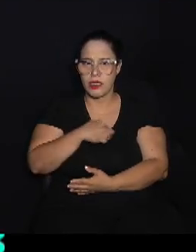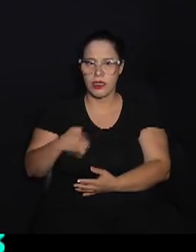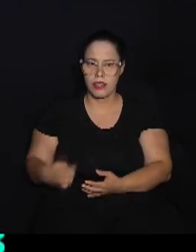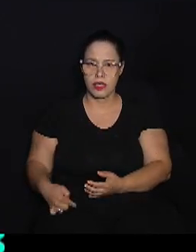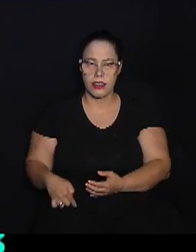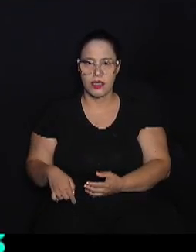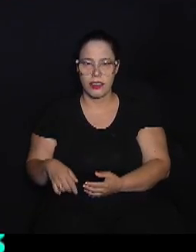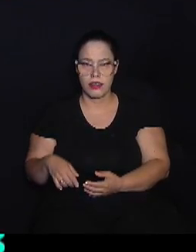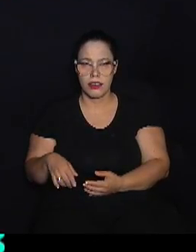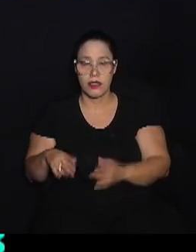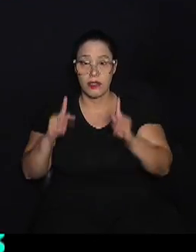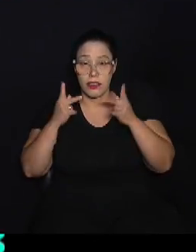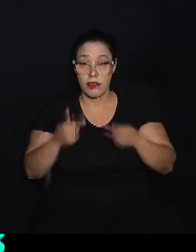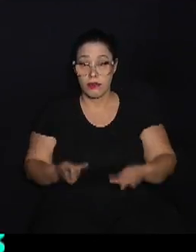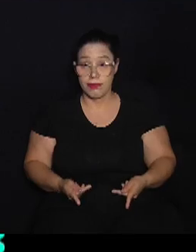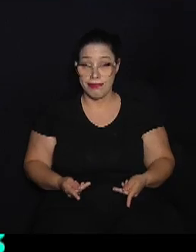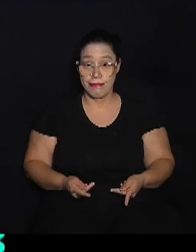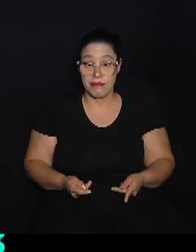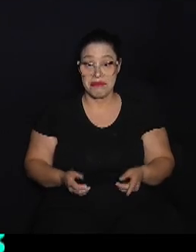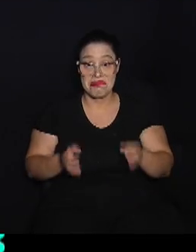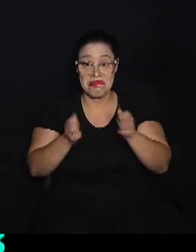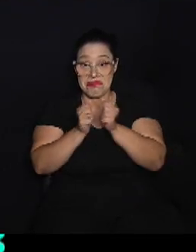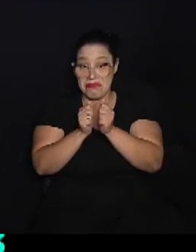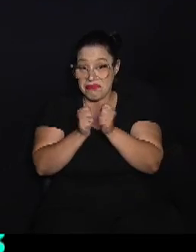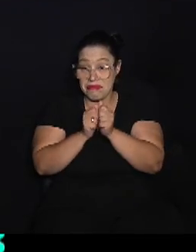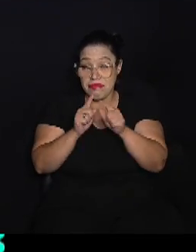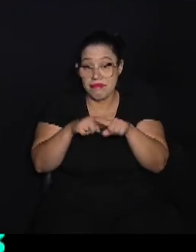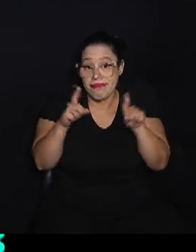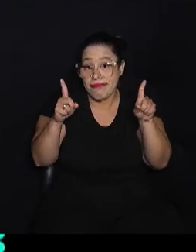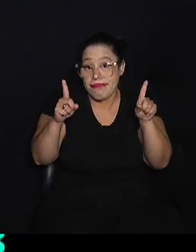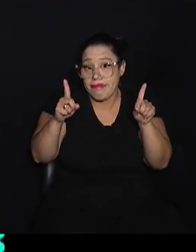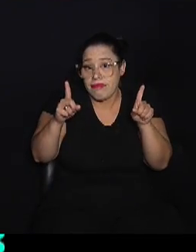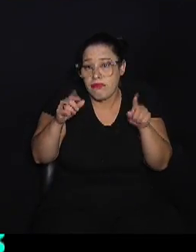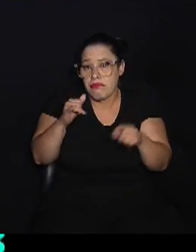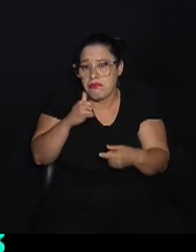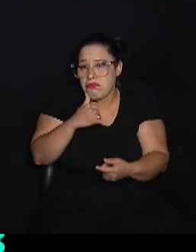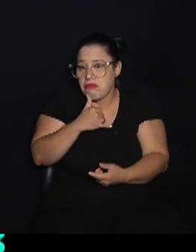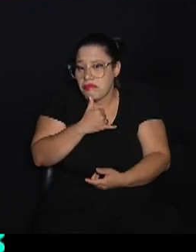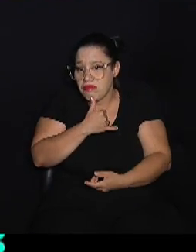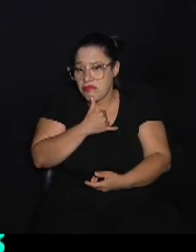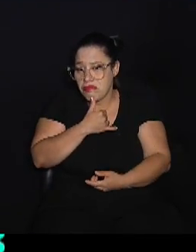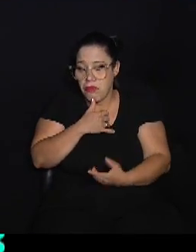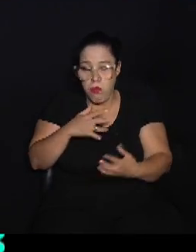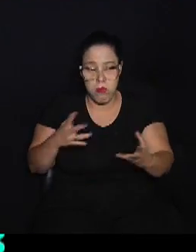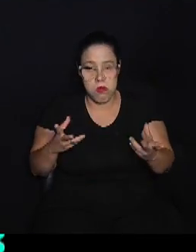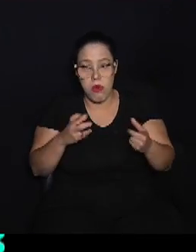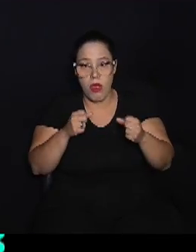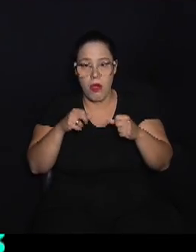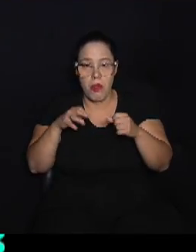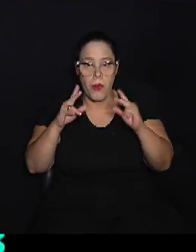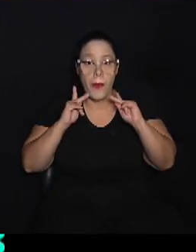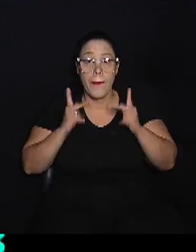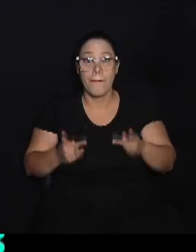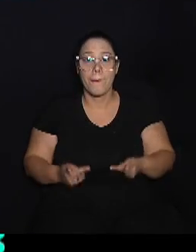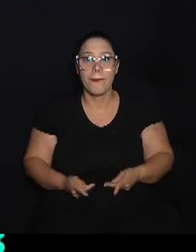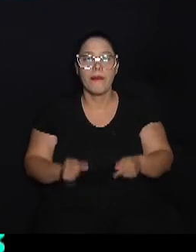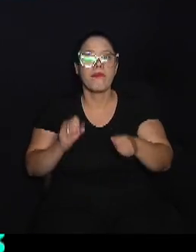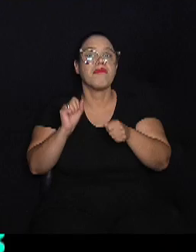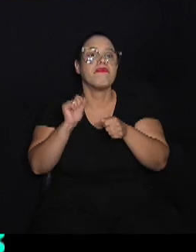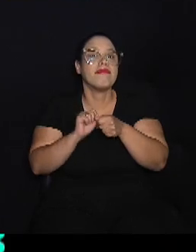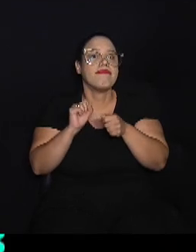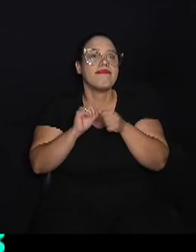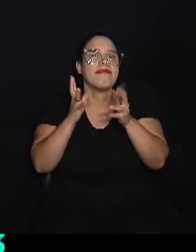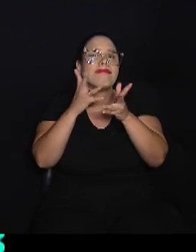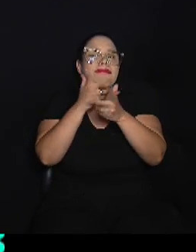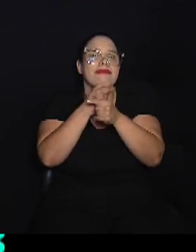seres humanos viviam harmoniosamente, mas, infelizmente, a ganância do bicho-homem fez com que essa